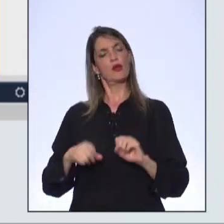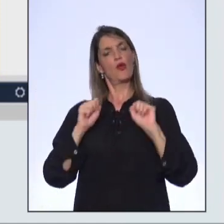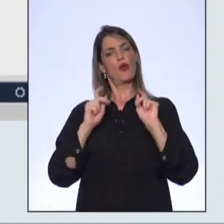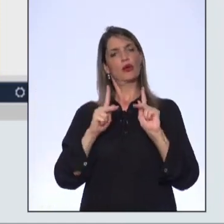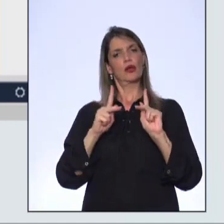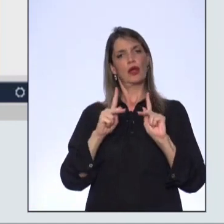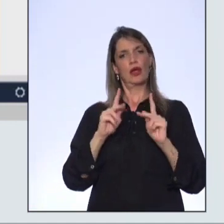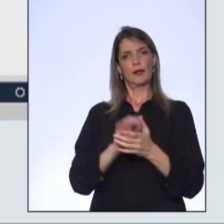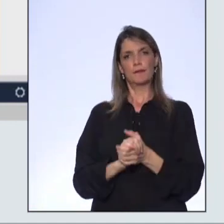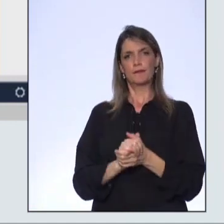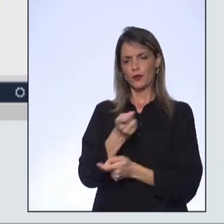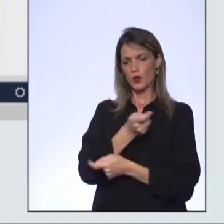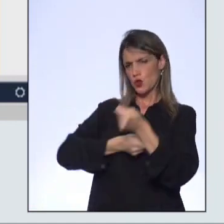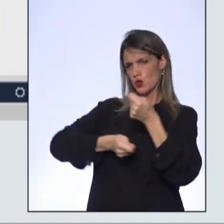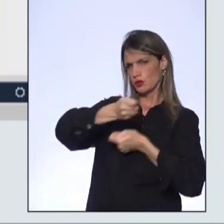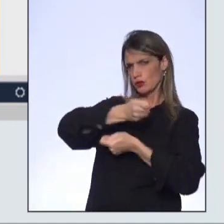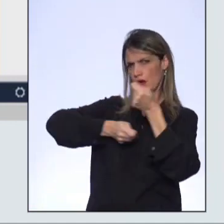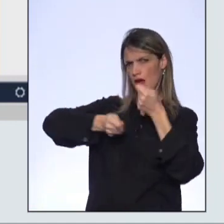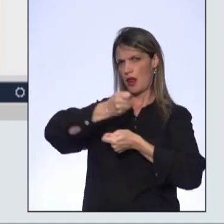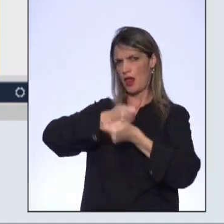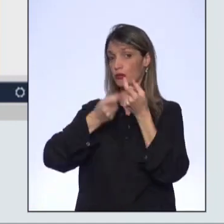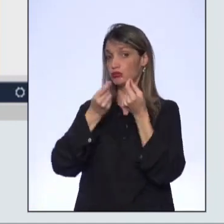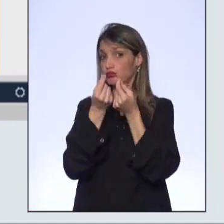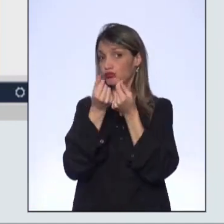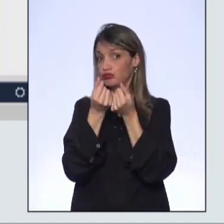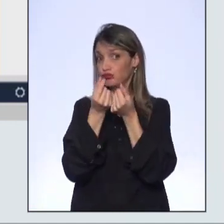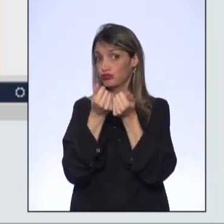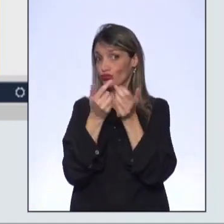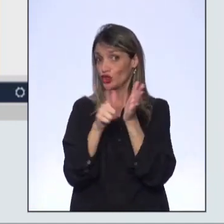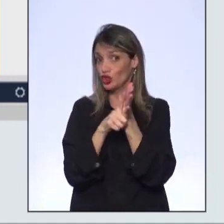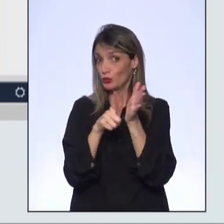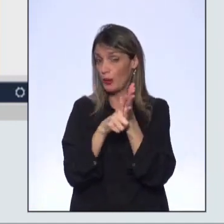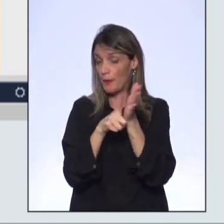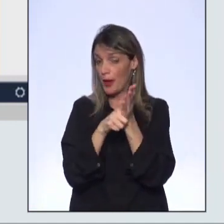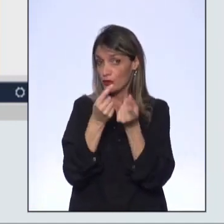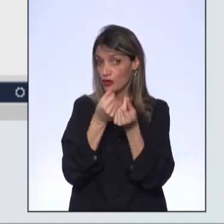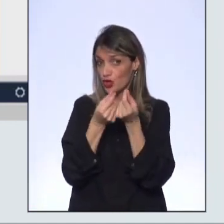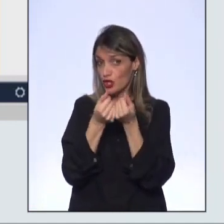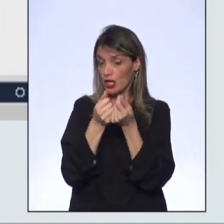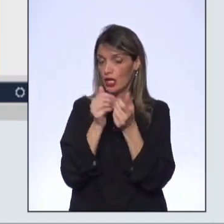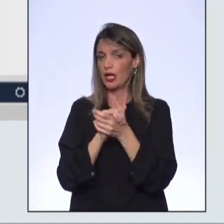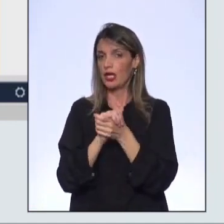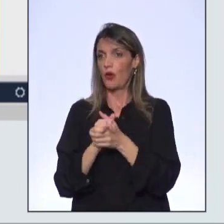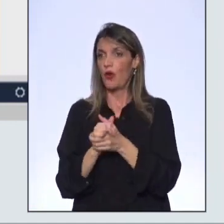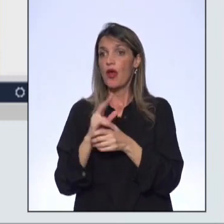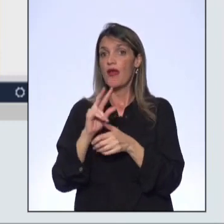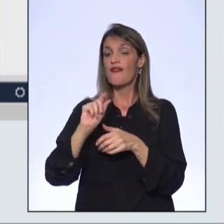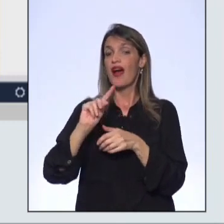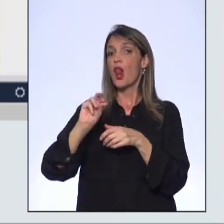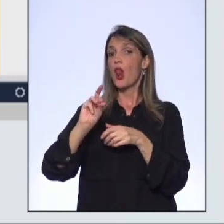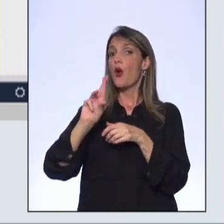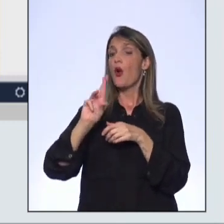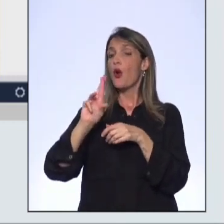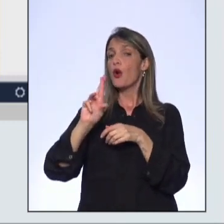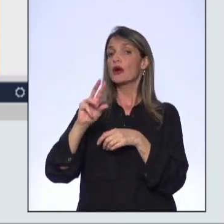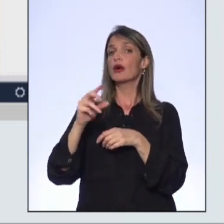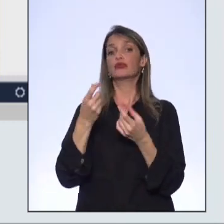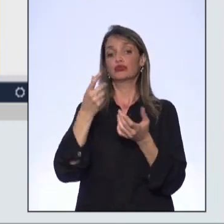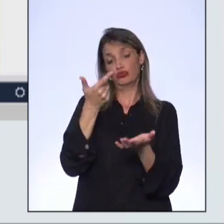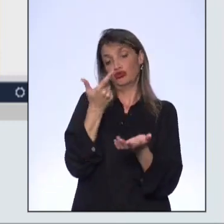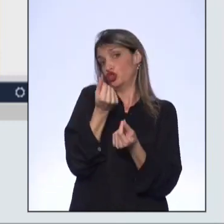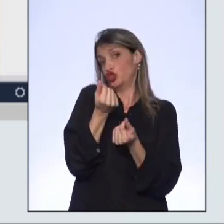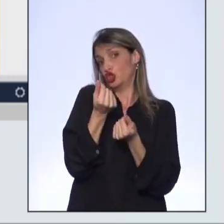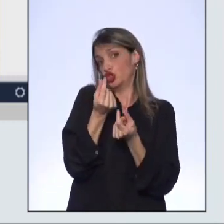de controlar a emissão de papel-moeda e tentar valorizar a moeda nacional. Além disso, deveriam ser tomadas medidas